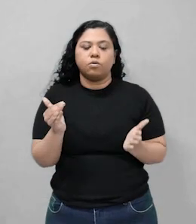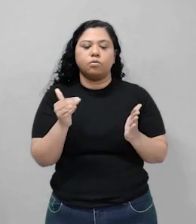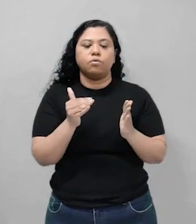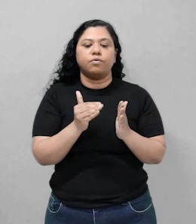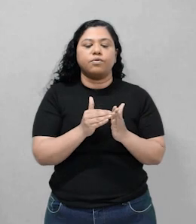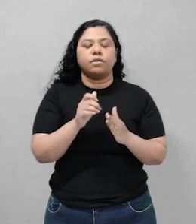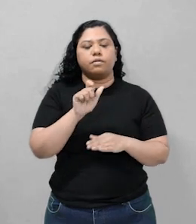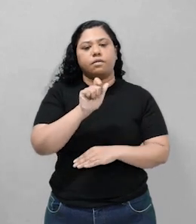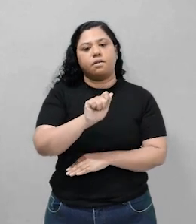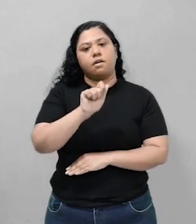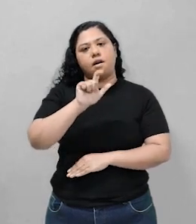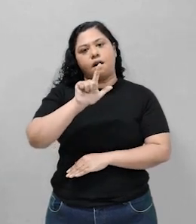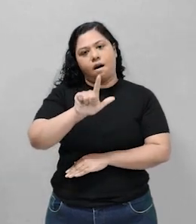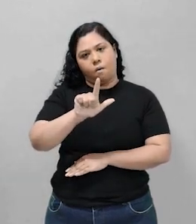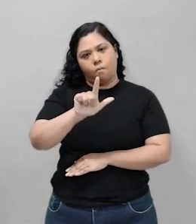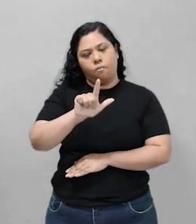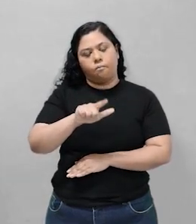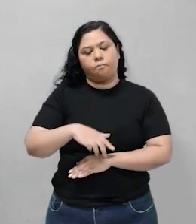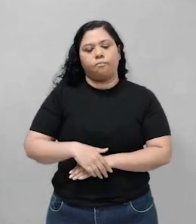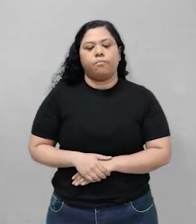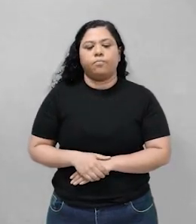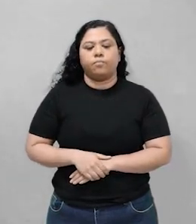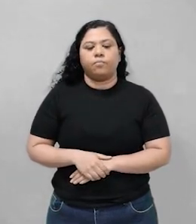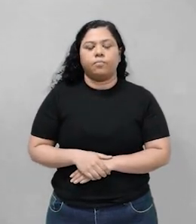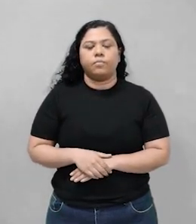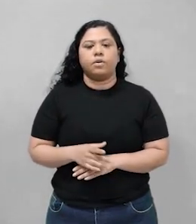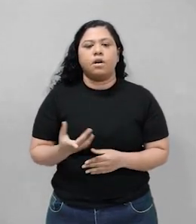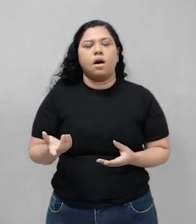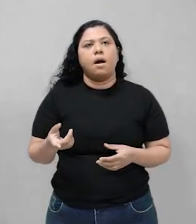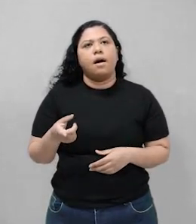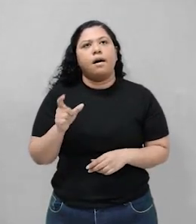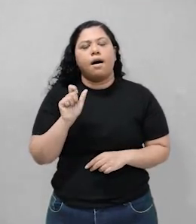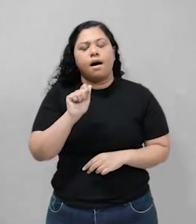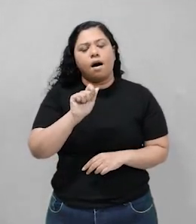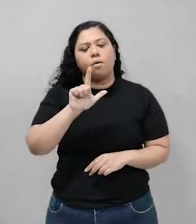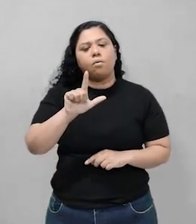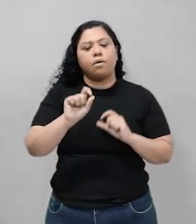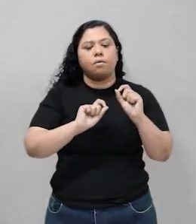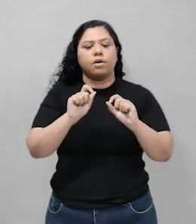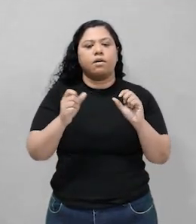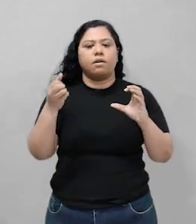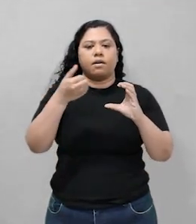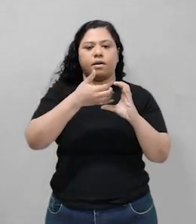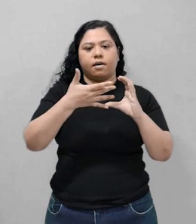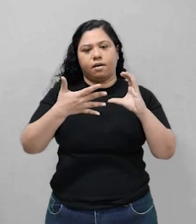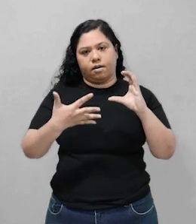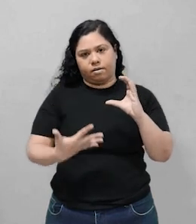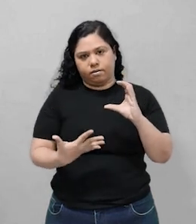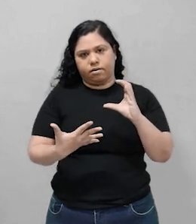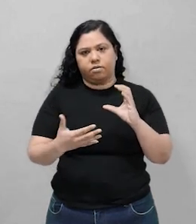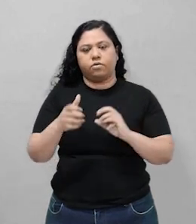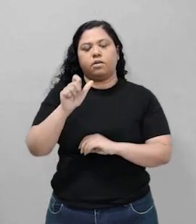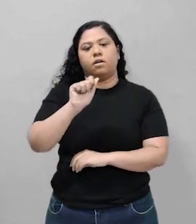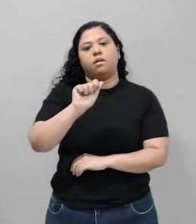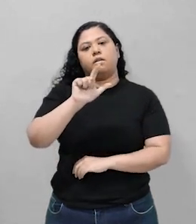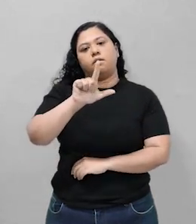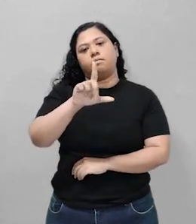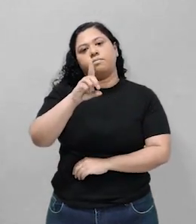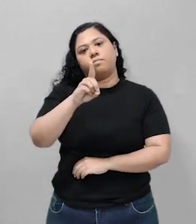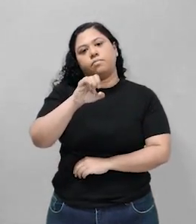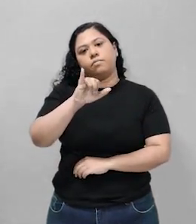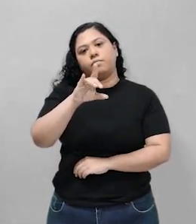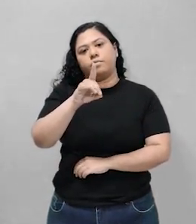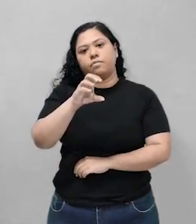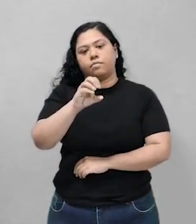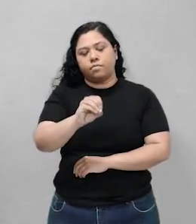-al. Então, a terminação -al ela vai caracterizar o composto aldeído.